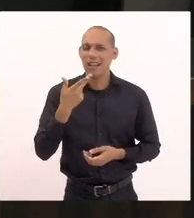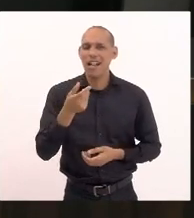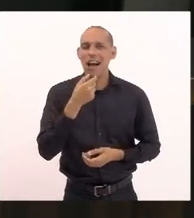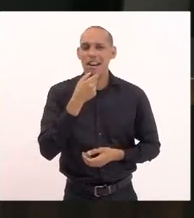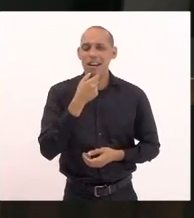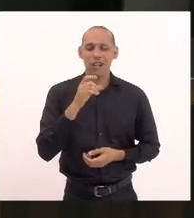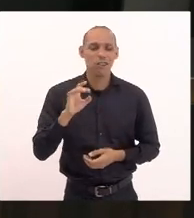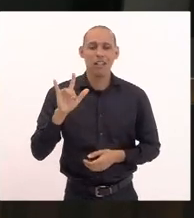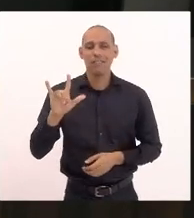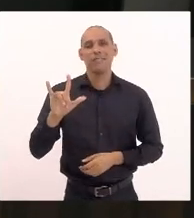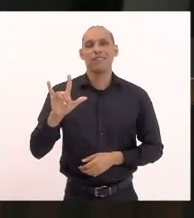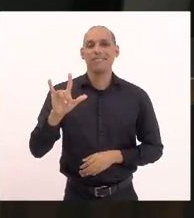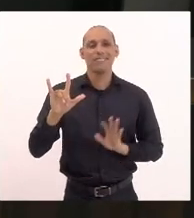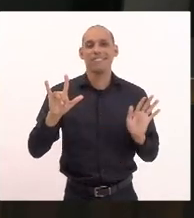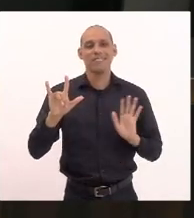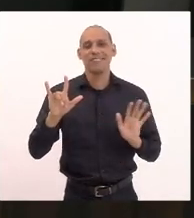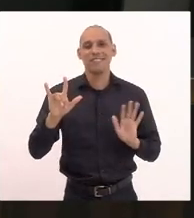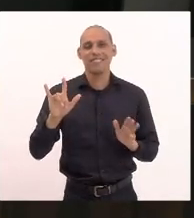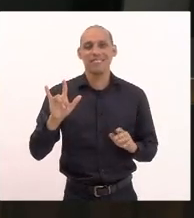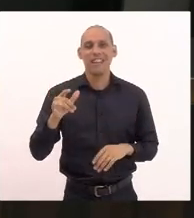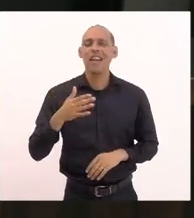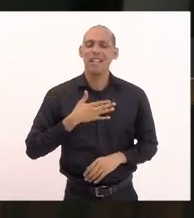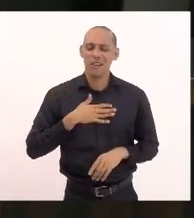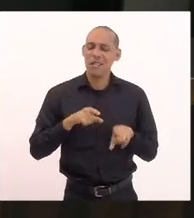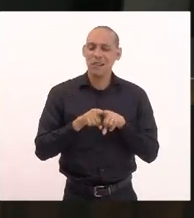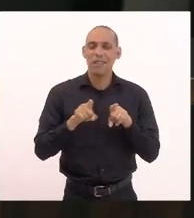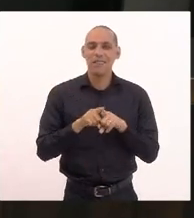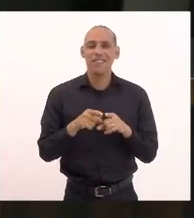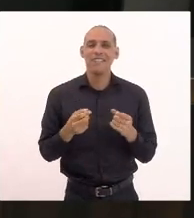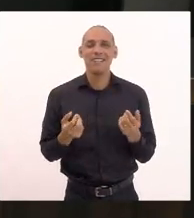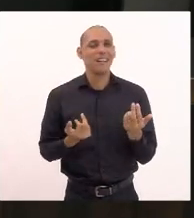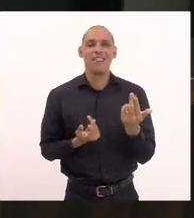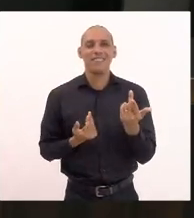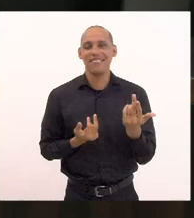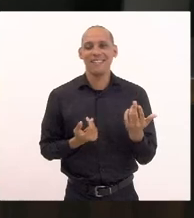love you. Aí ele falou me too. Aí eu falei, I love you, você também.